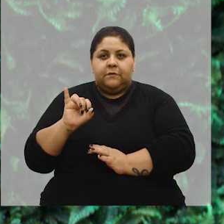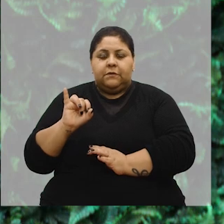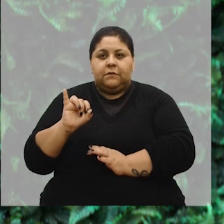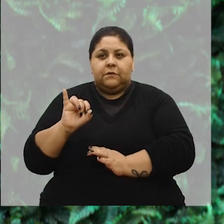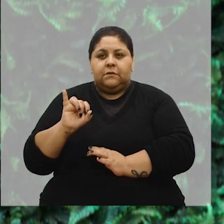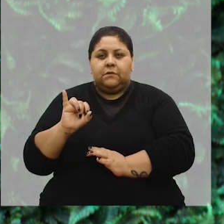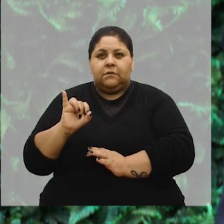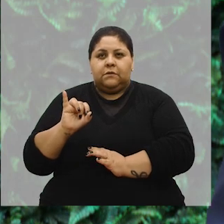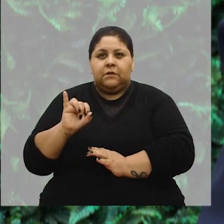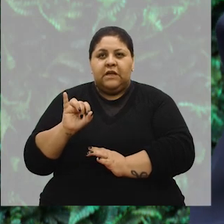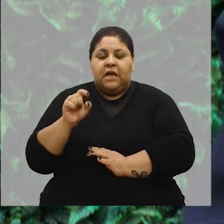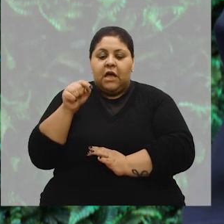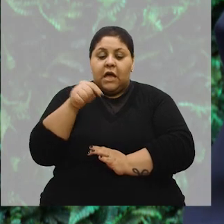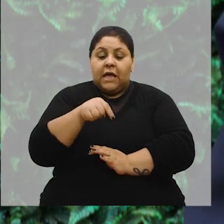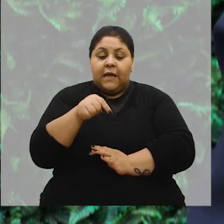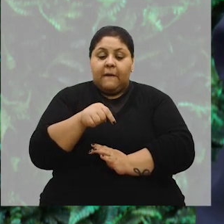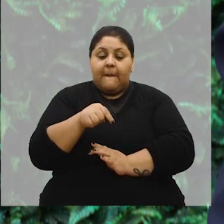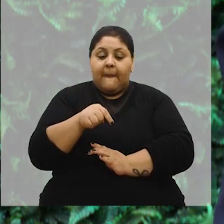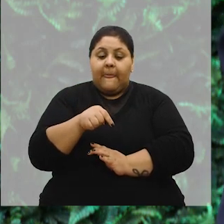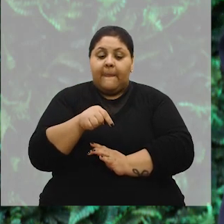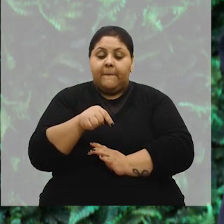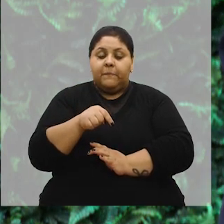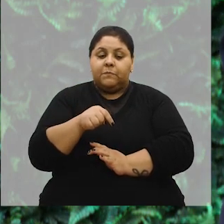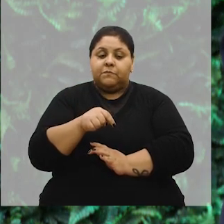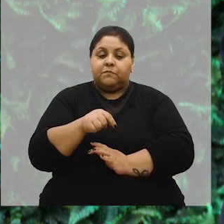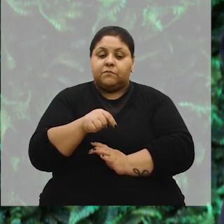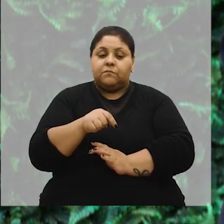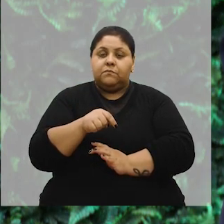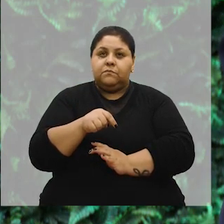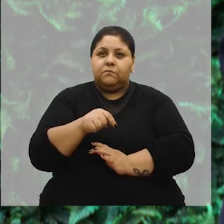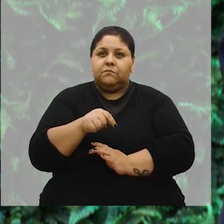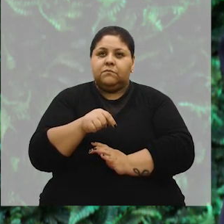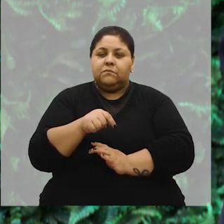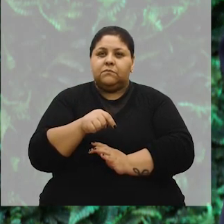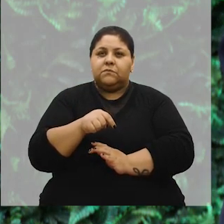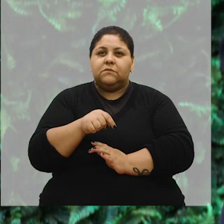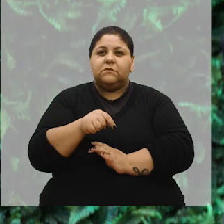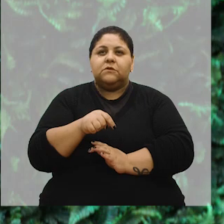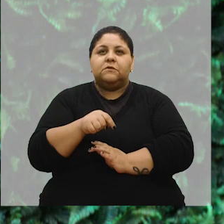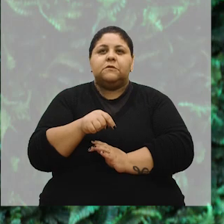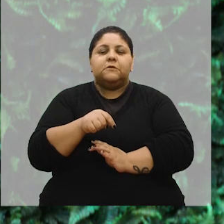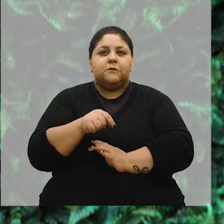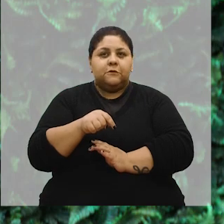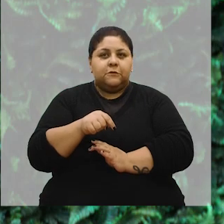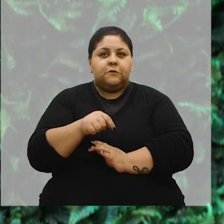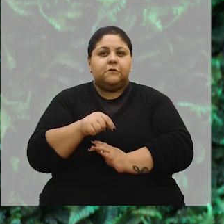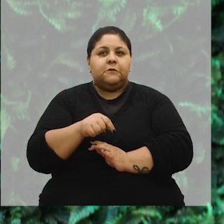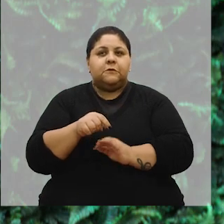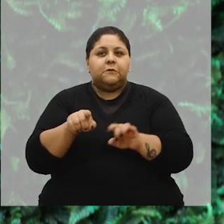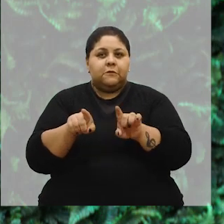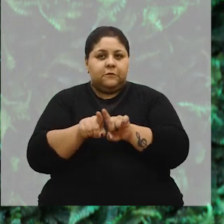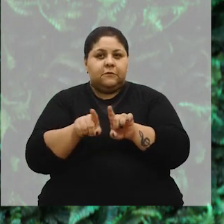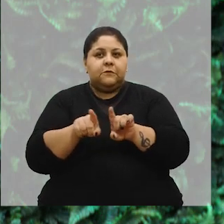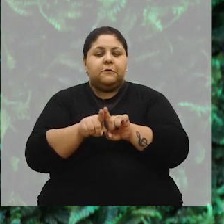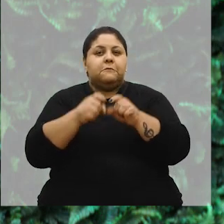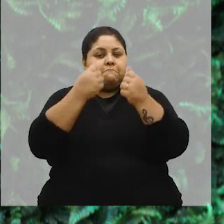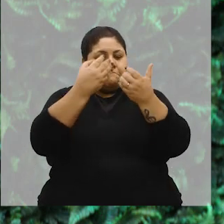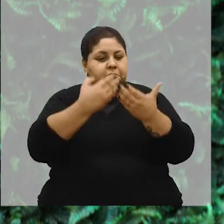E aqui eu tenho que dar a mão à palmatória, porque eu